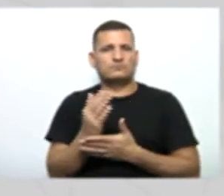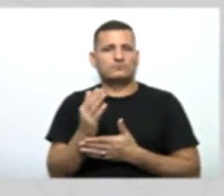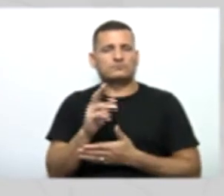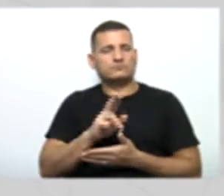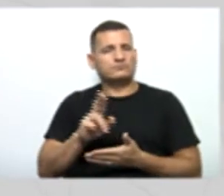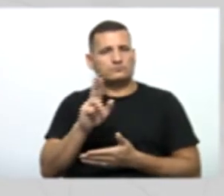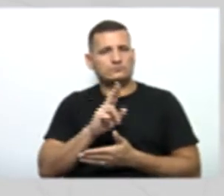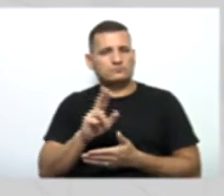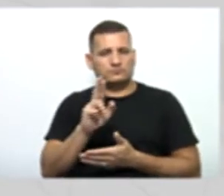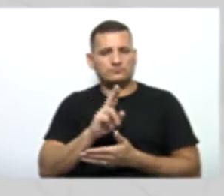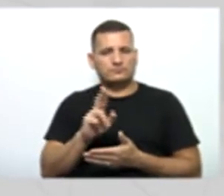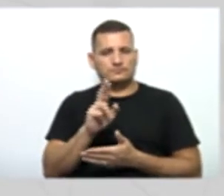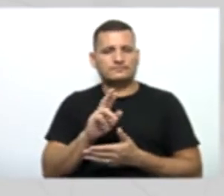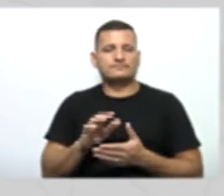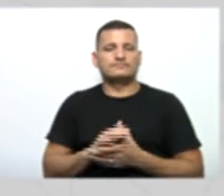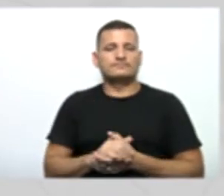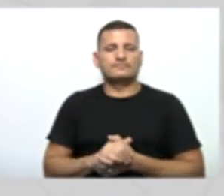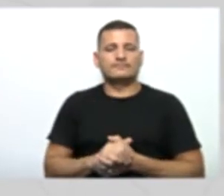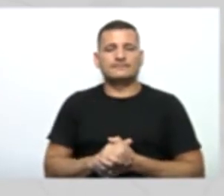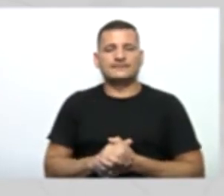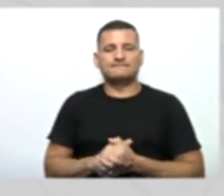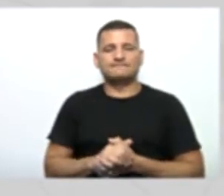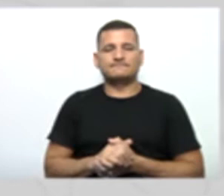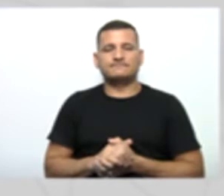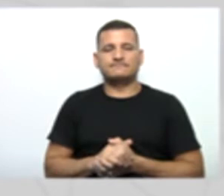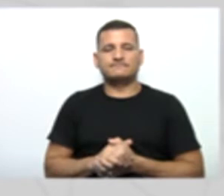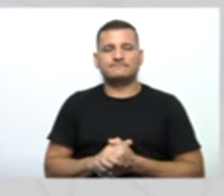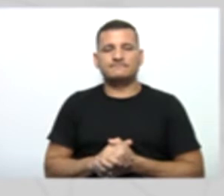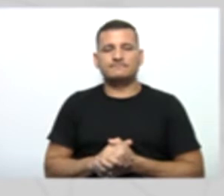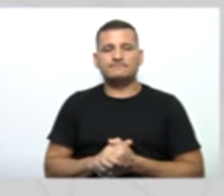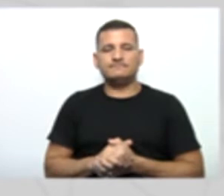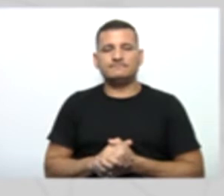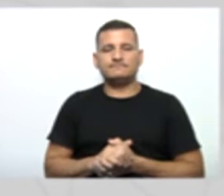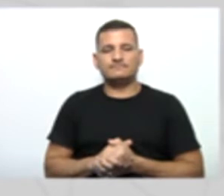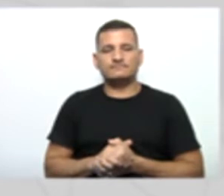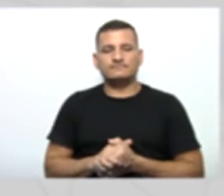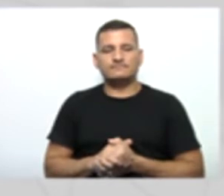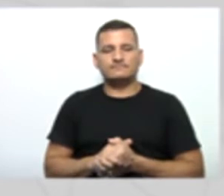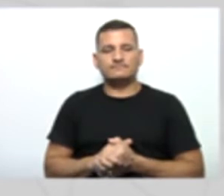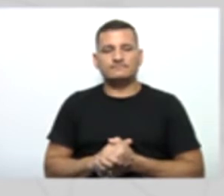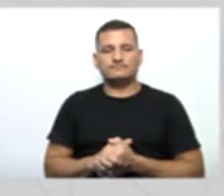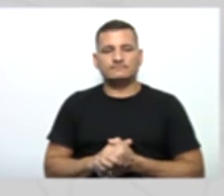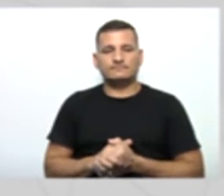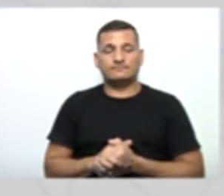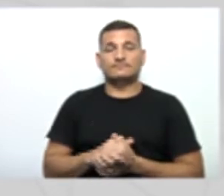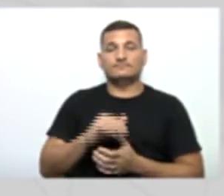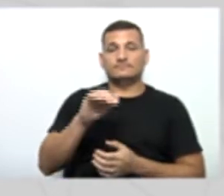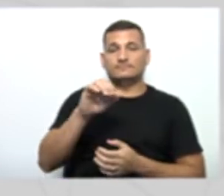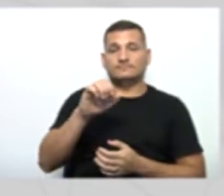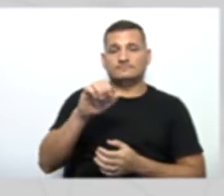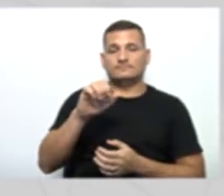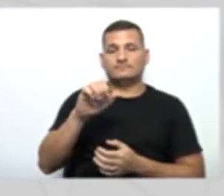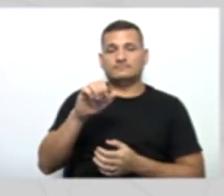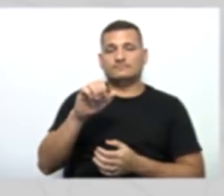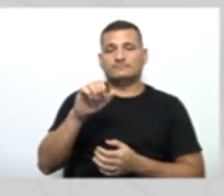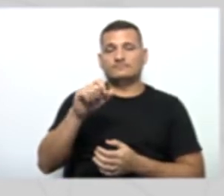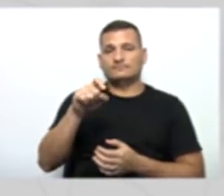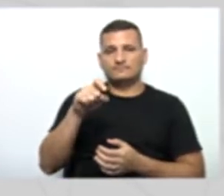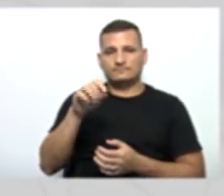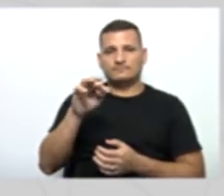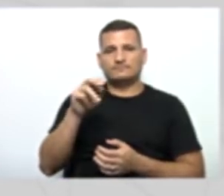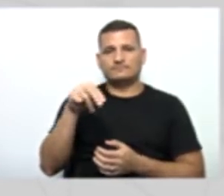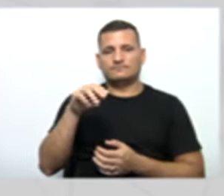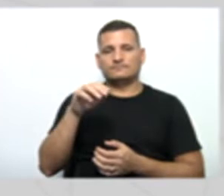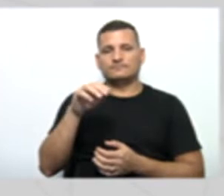dada situação. Olha aí, gente, ó, o relacionamento de extensão, certo? Eu tenho